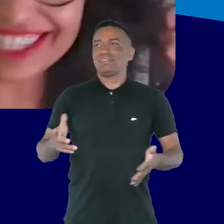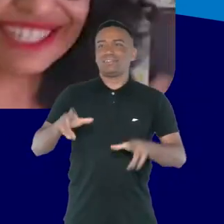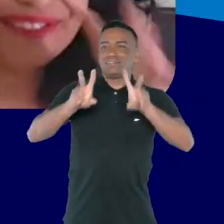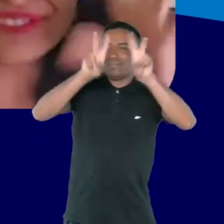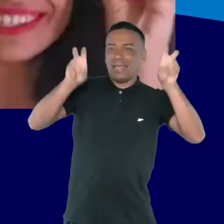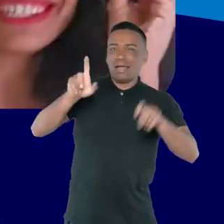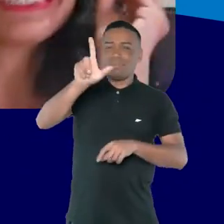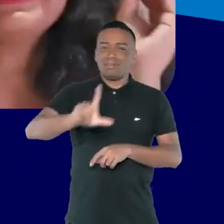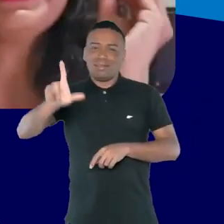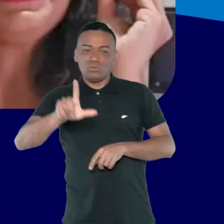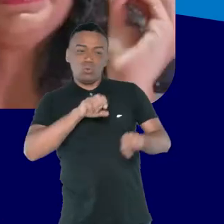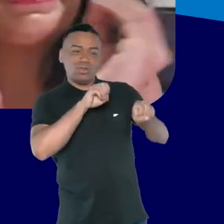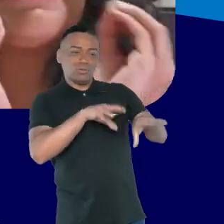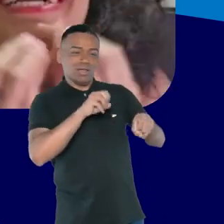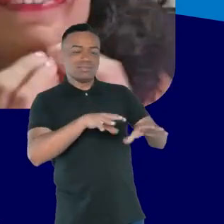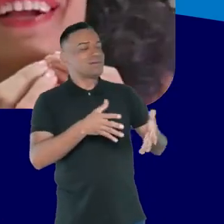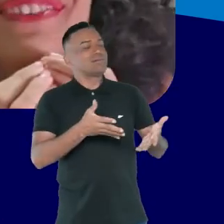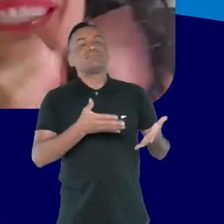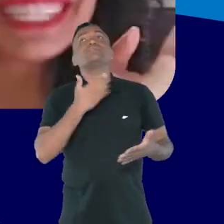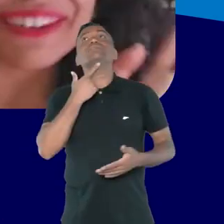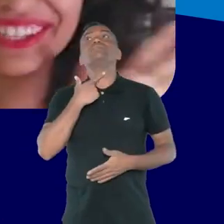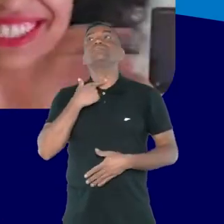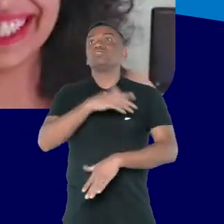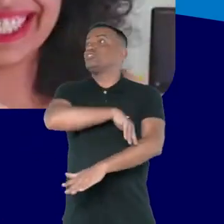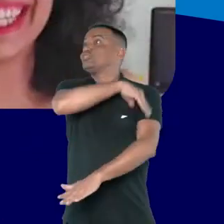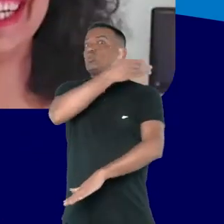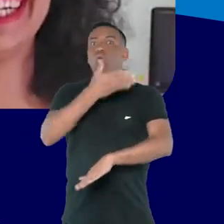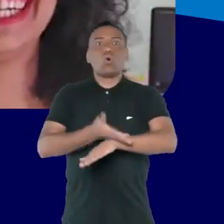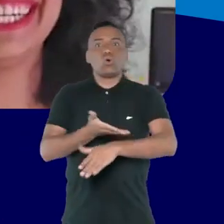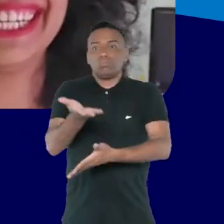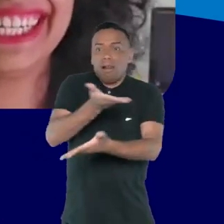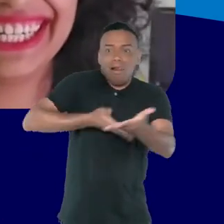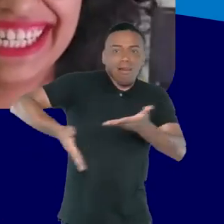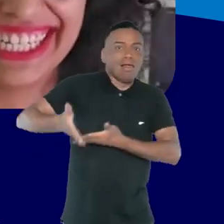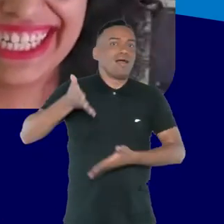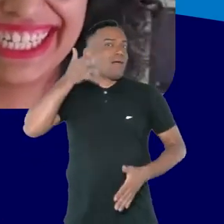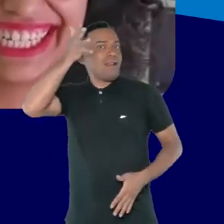literatura, educação, tudo isso assim, dá vontade de ficar o dia inteiro falando disso.